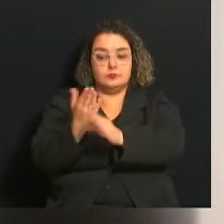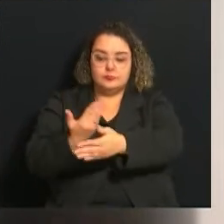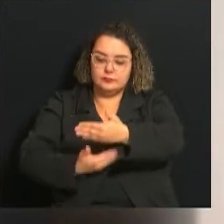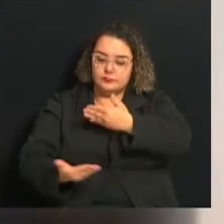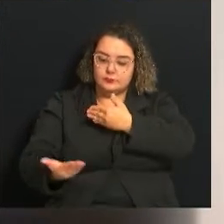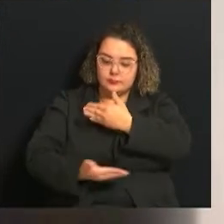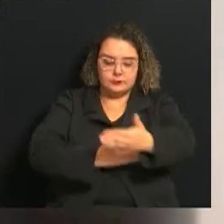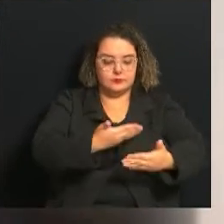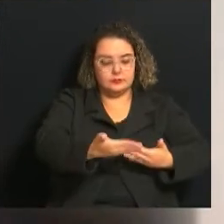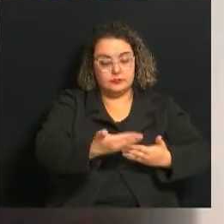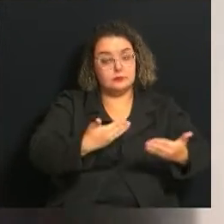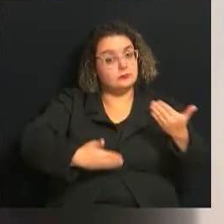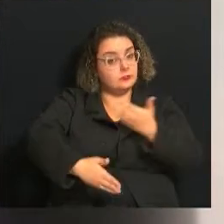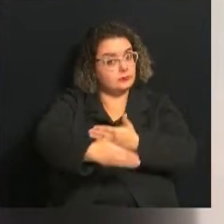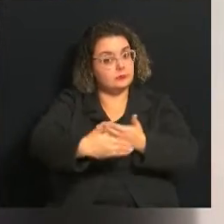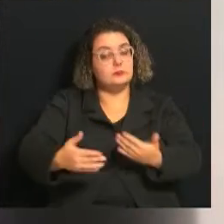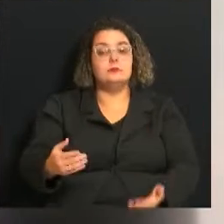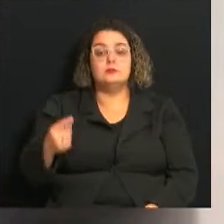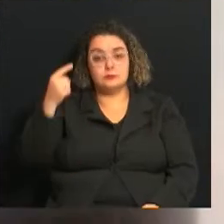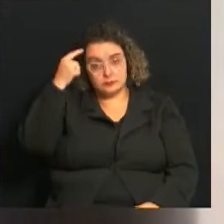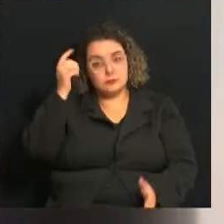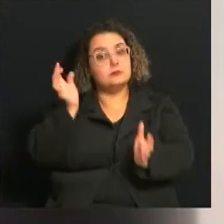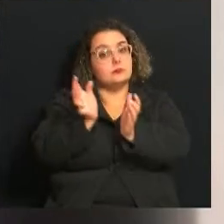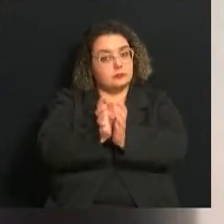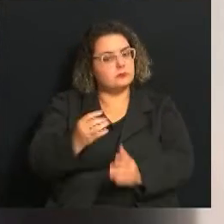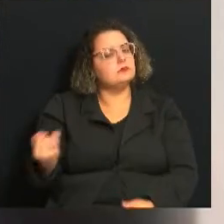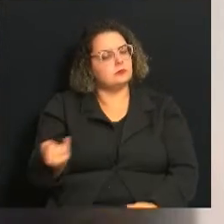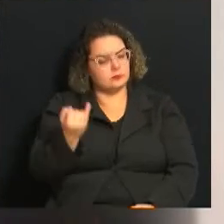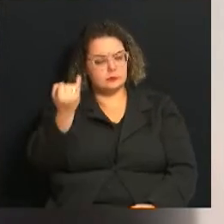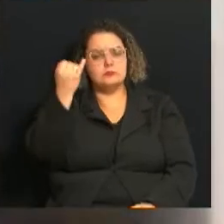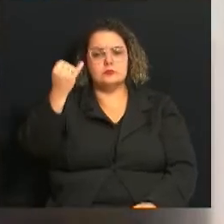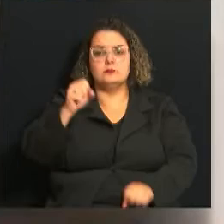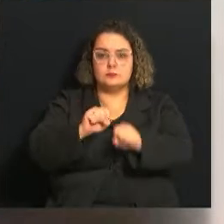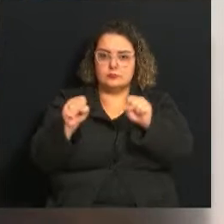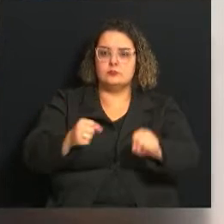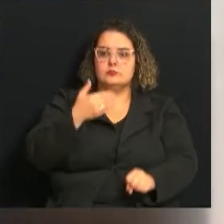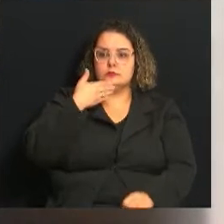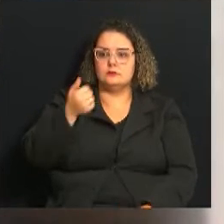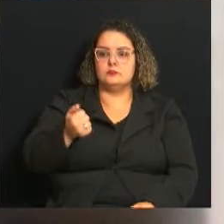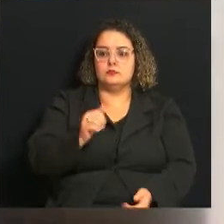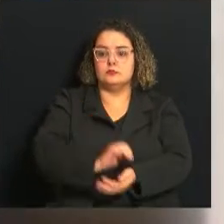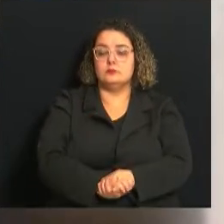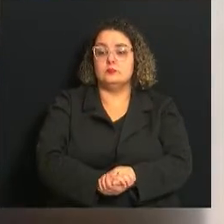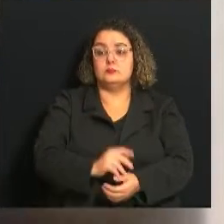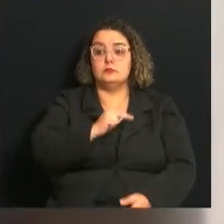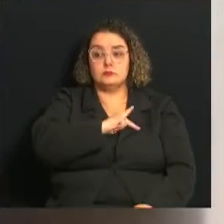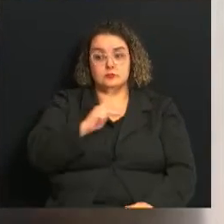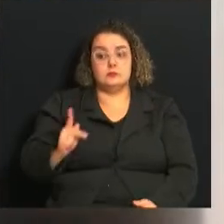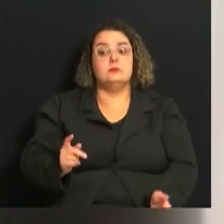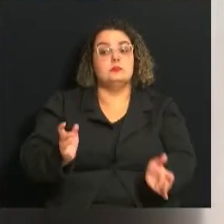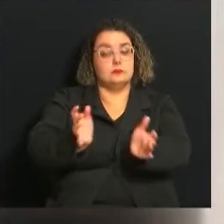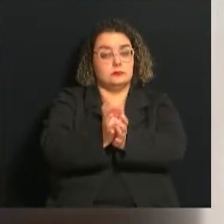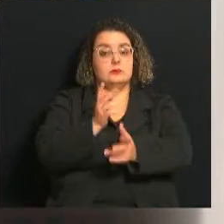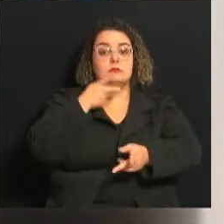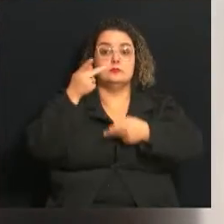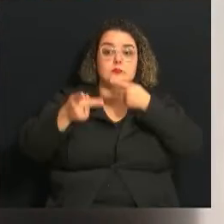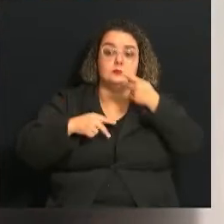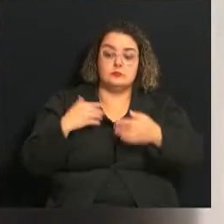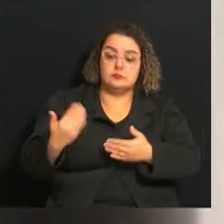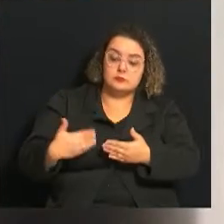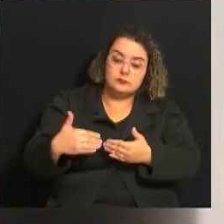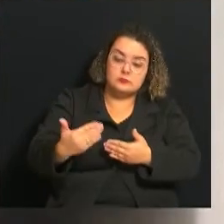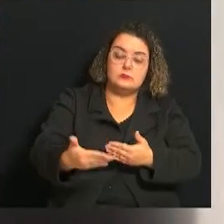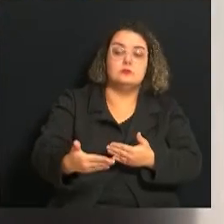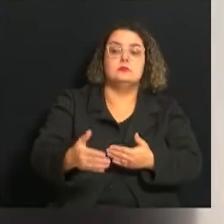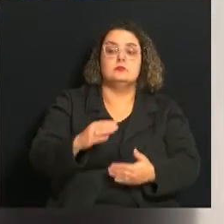que a contribuição da comissão é fundamental para que o sistema fique cada vez melhor. O presidente do grupo comentou os próximos passos da